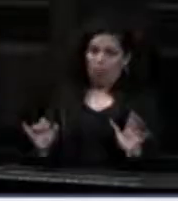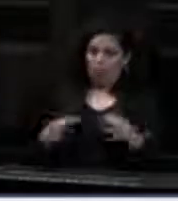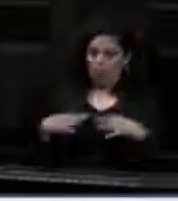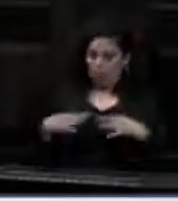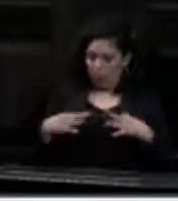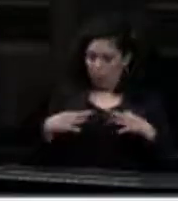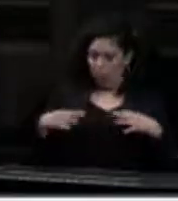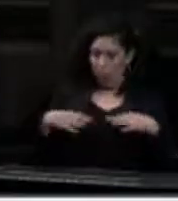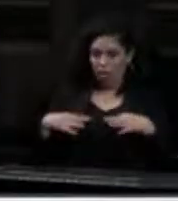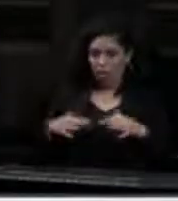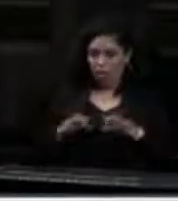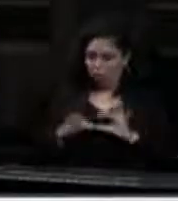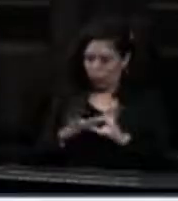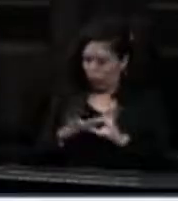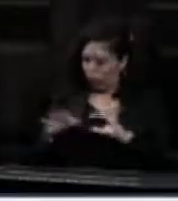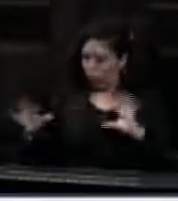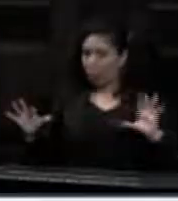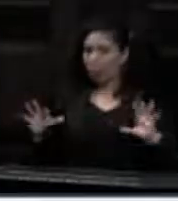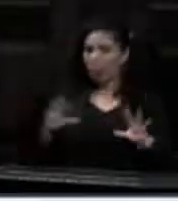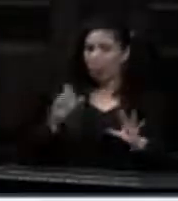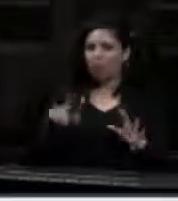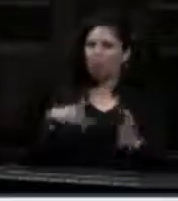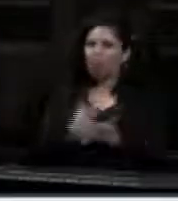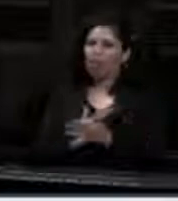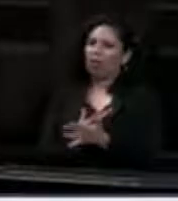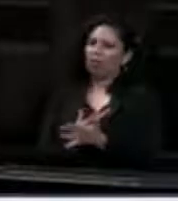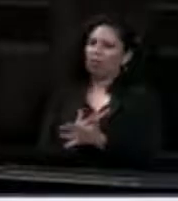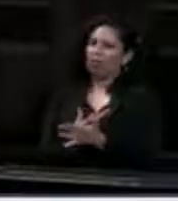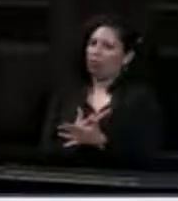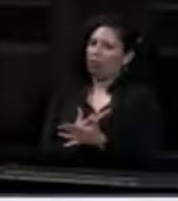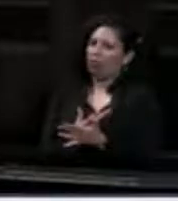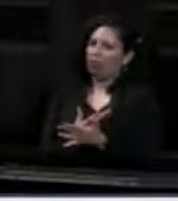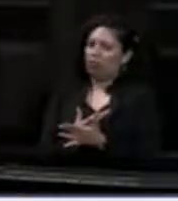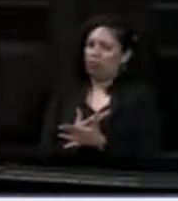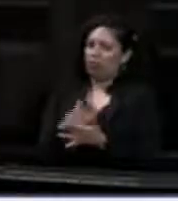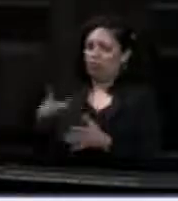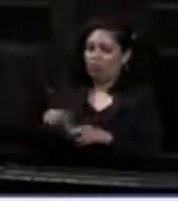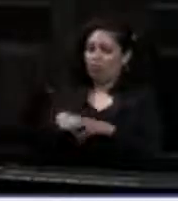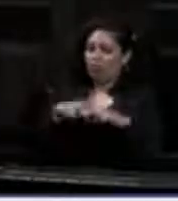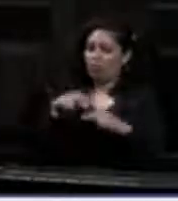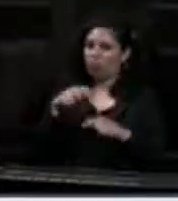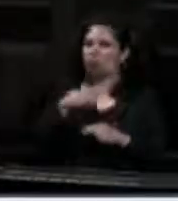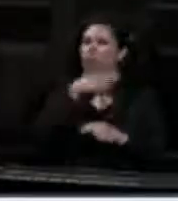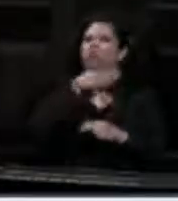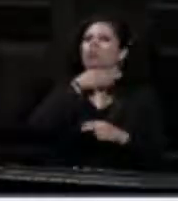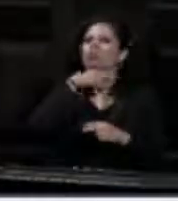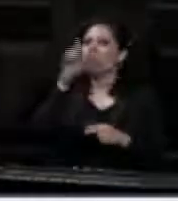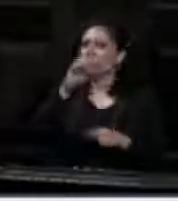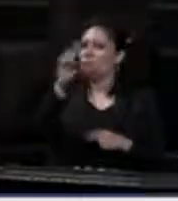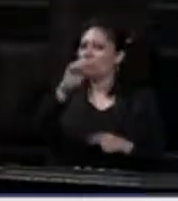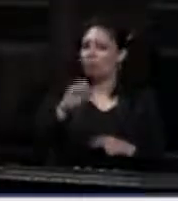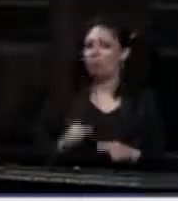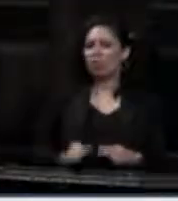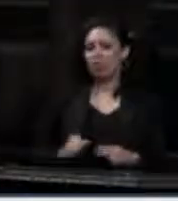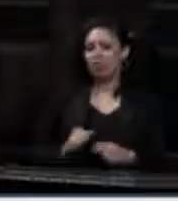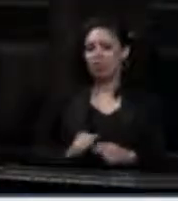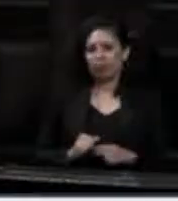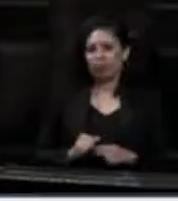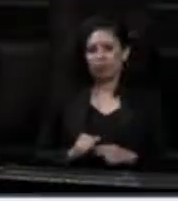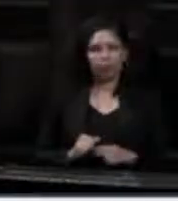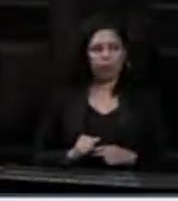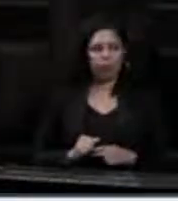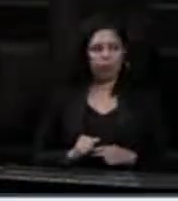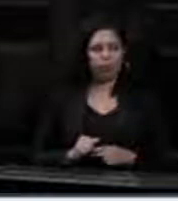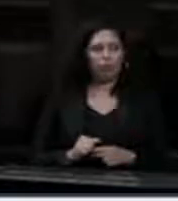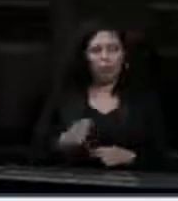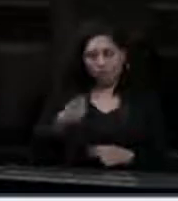do Samurai responsável pela crise do Estado do Rio de Janeiro, assim como também ambas não são a solução.